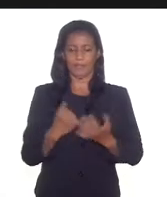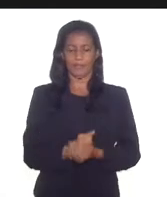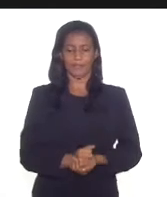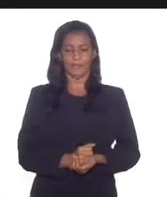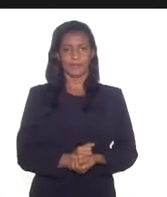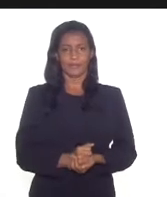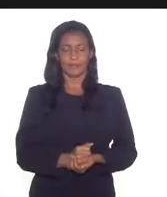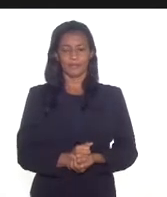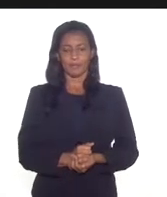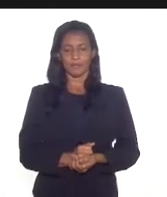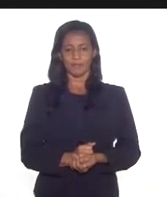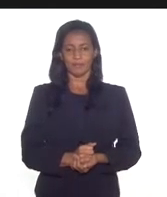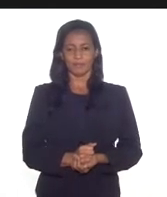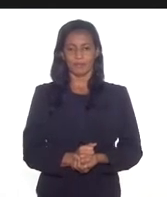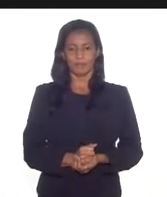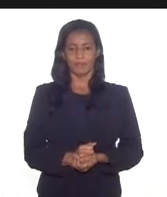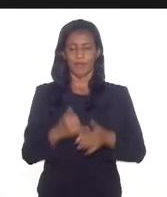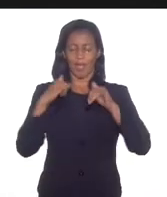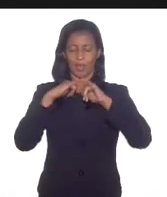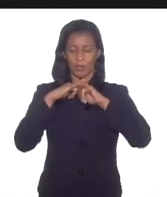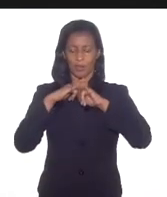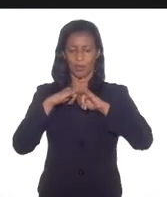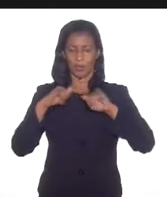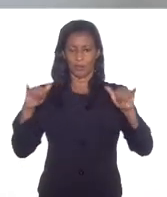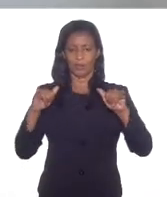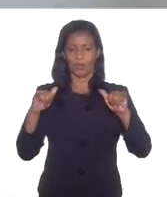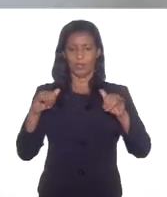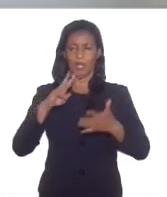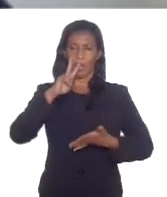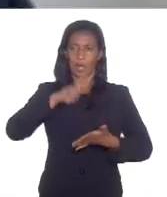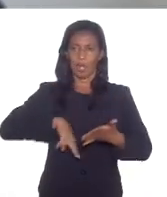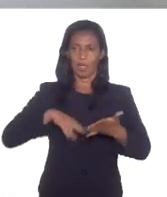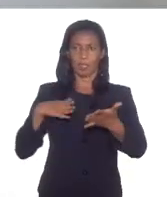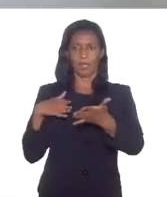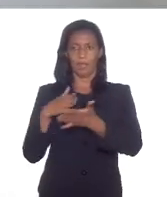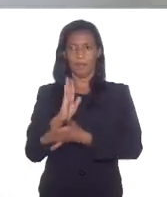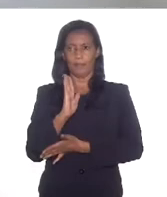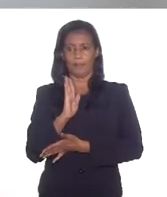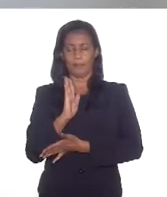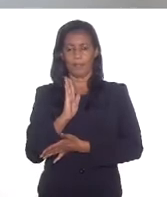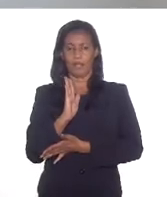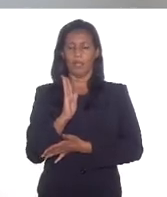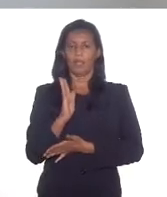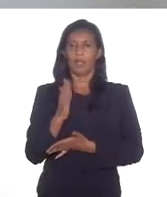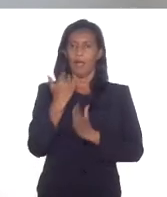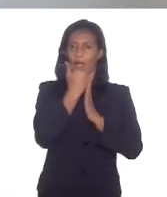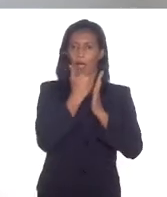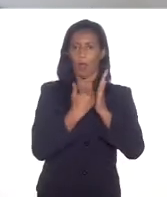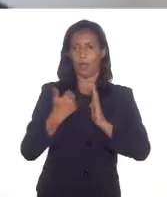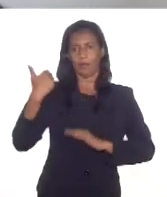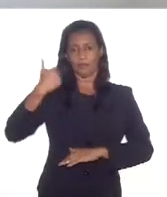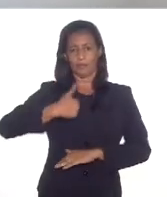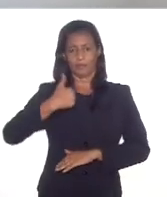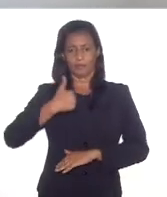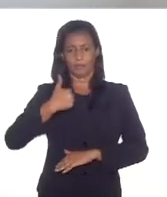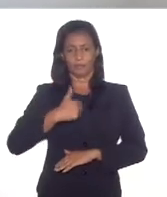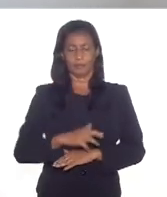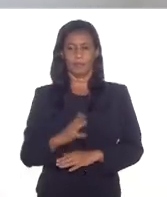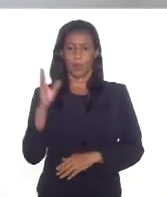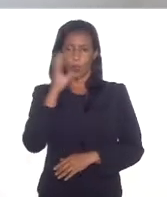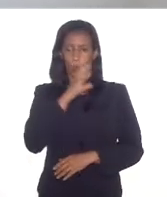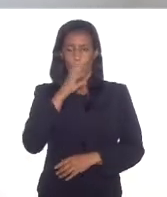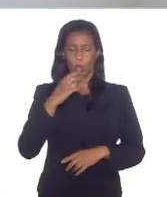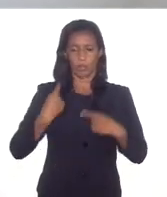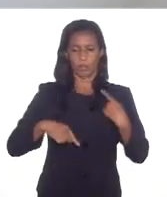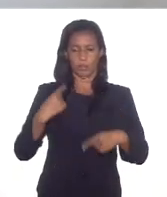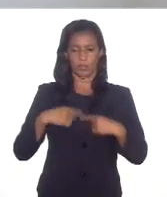bom. Anuncie. Lida e aprovada a ata, passa-se à ordem da primeira sessão. Anuncio. Em regime de urgência e